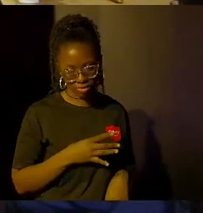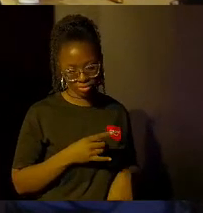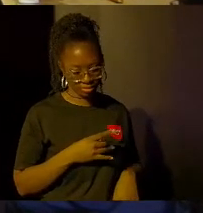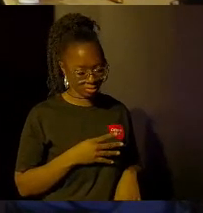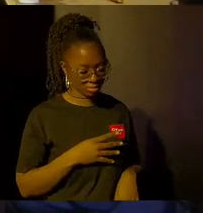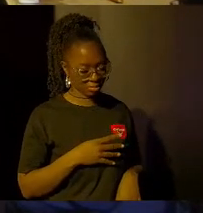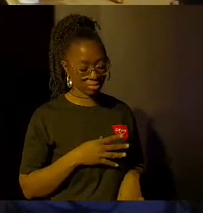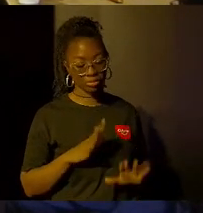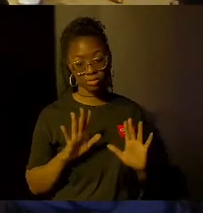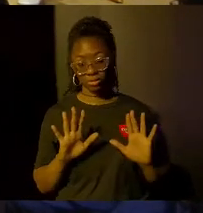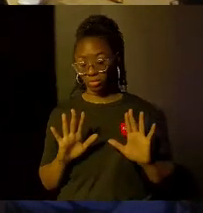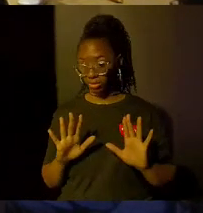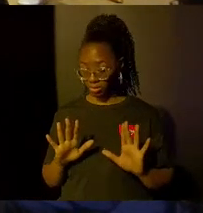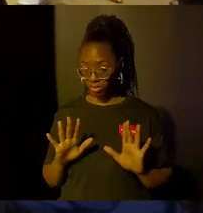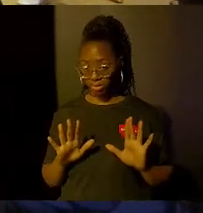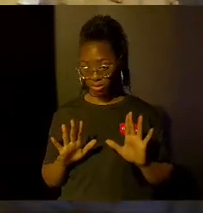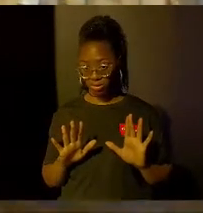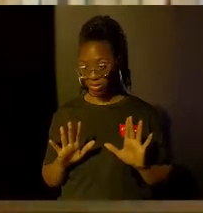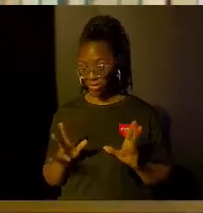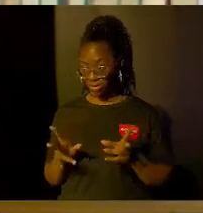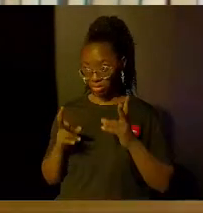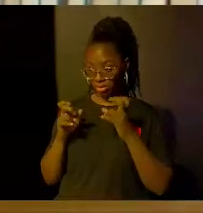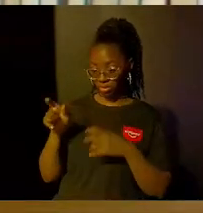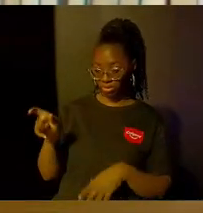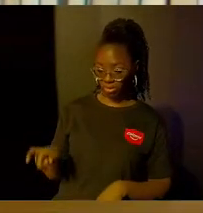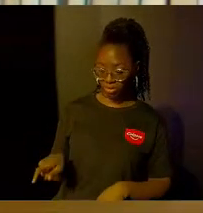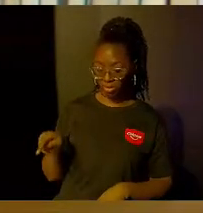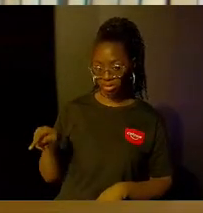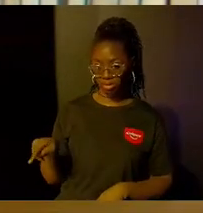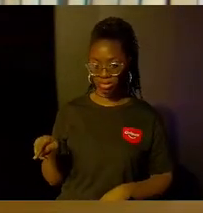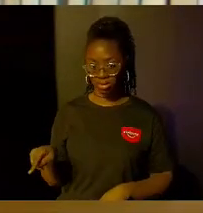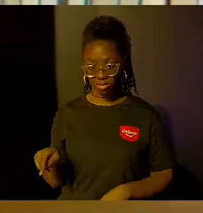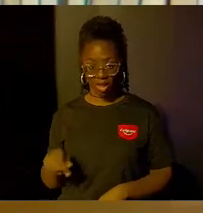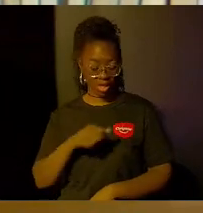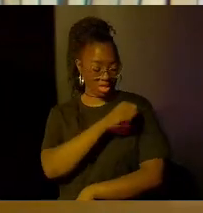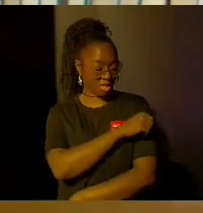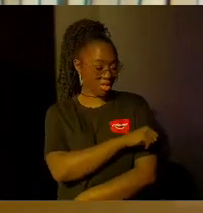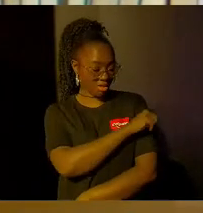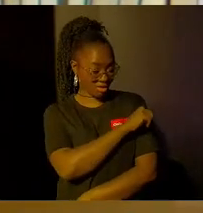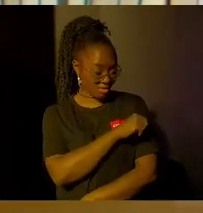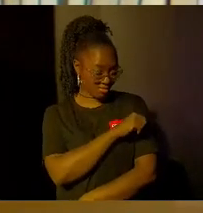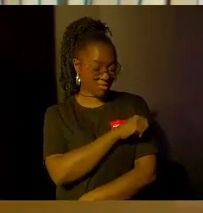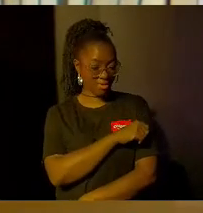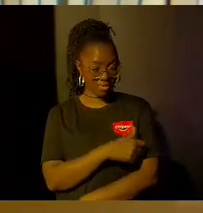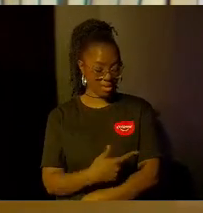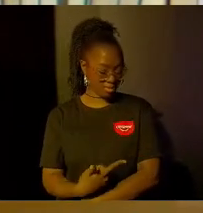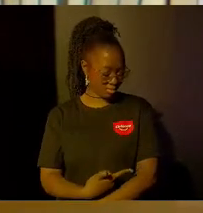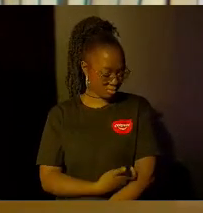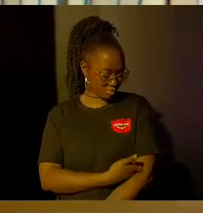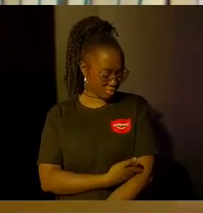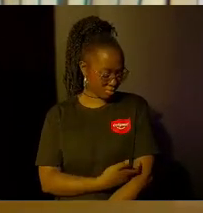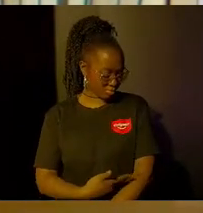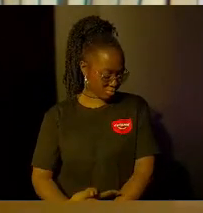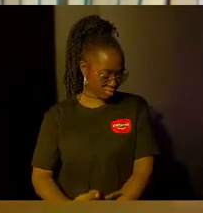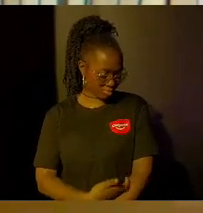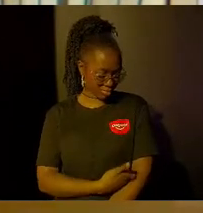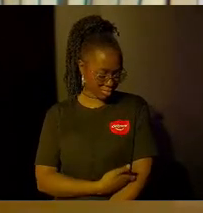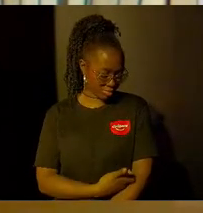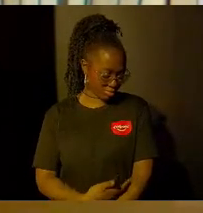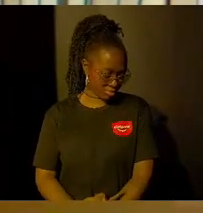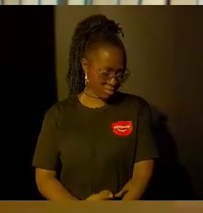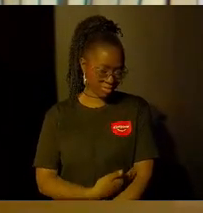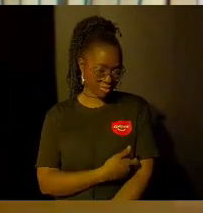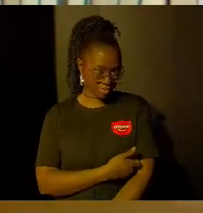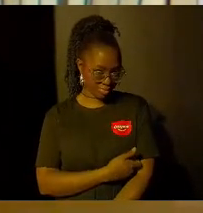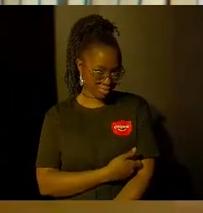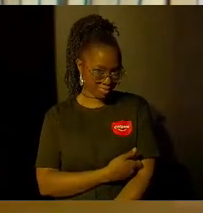finalmente Descobriram que a enfermeira que aplicava a quimioterapia estava com catarata e